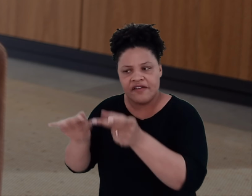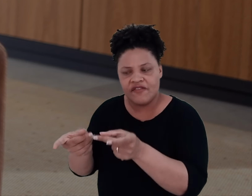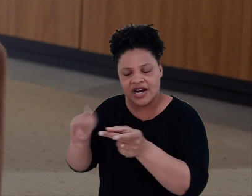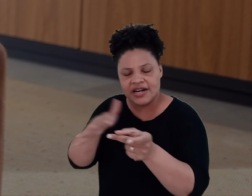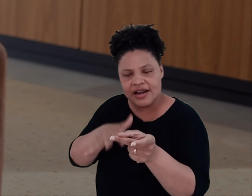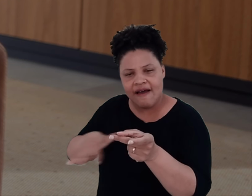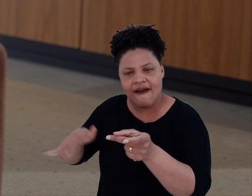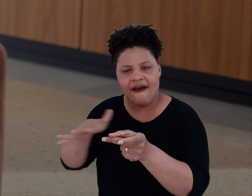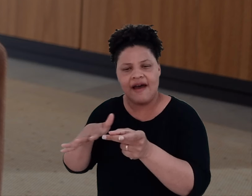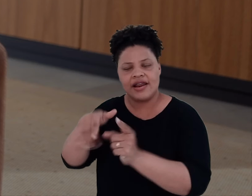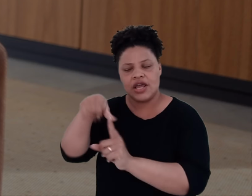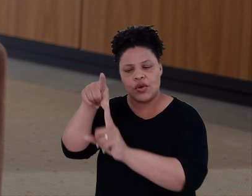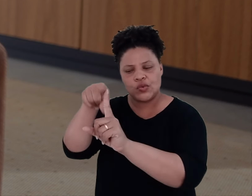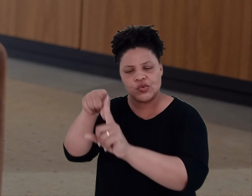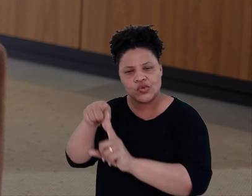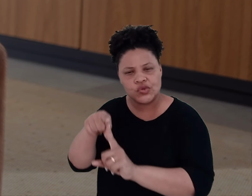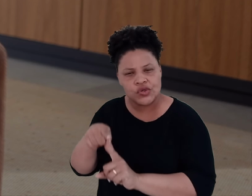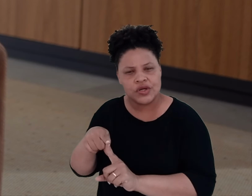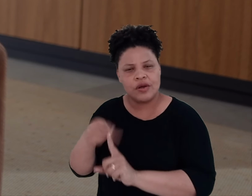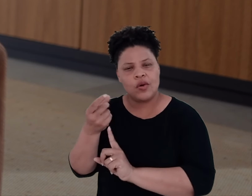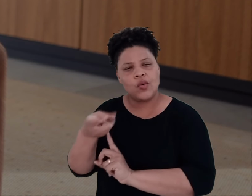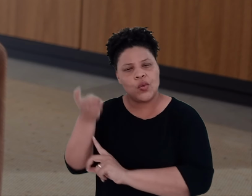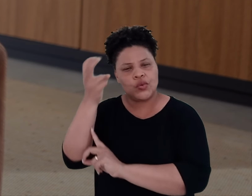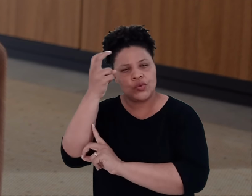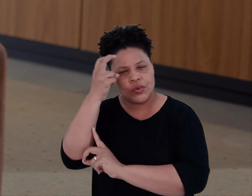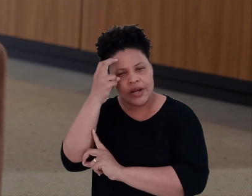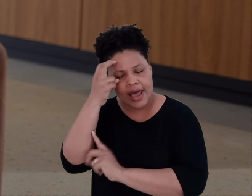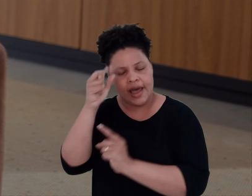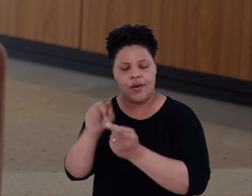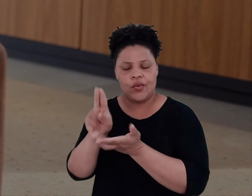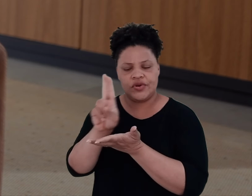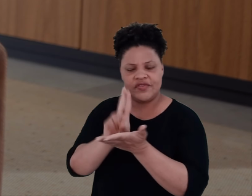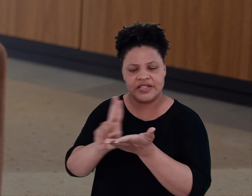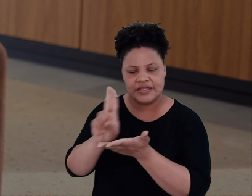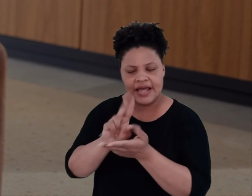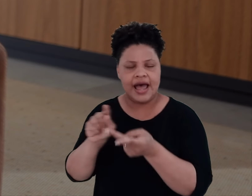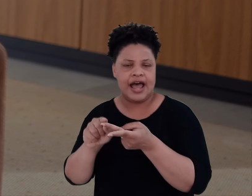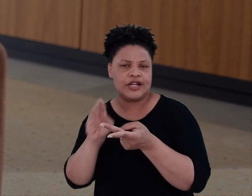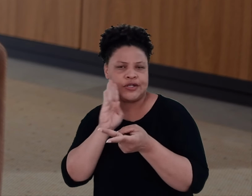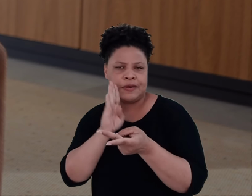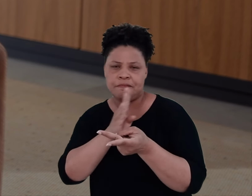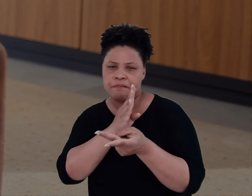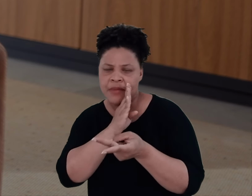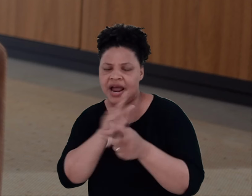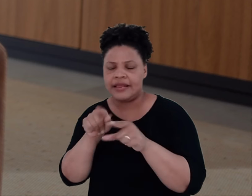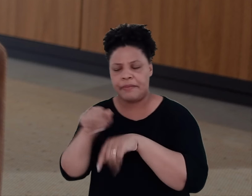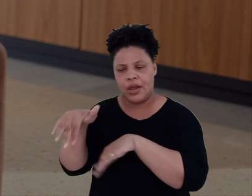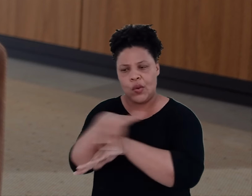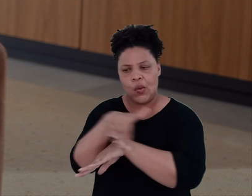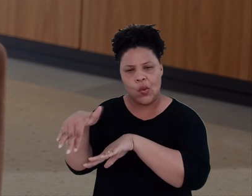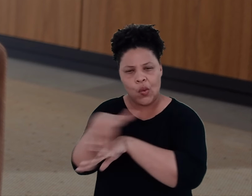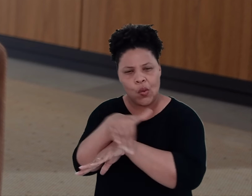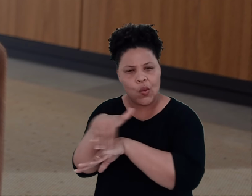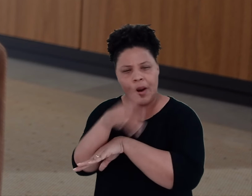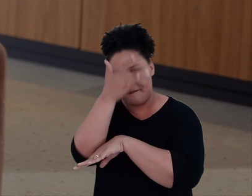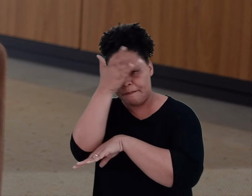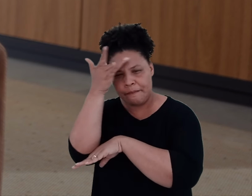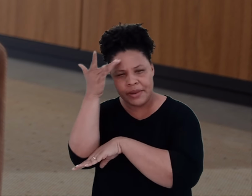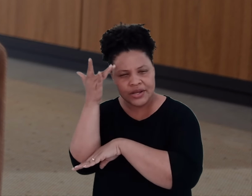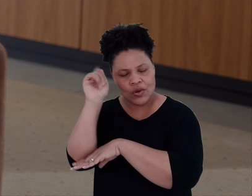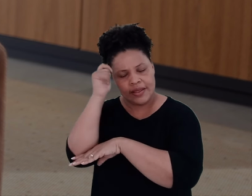de nossa vida cultural, como bares, universidades, sindicatos e ruas de grande circulação da população negra.